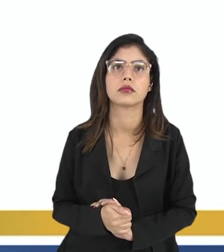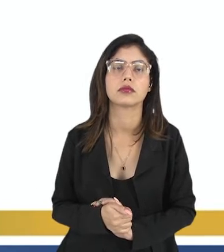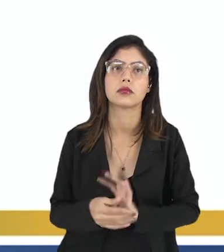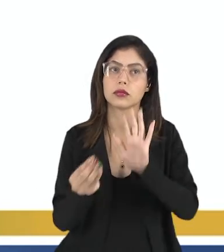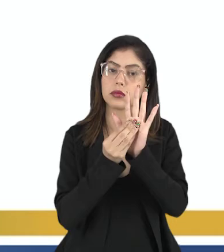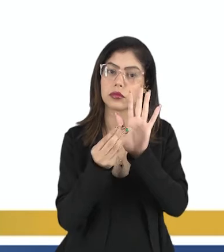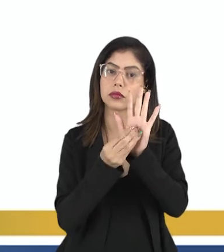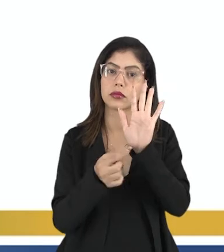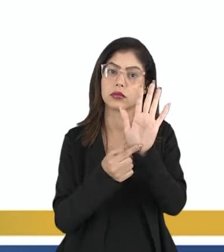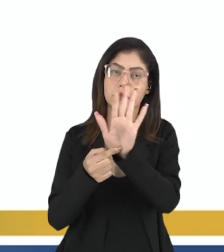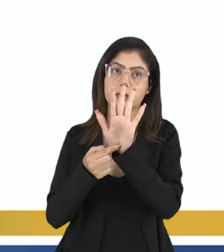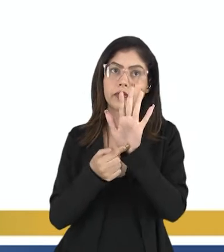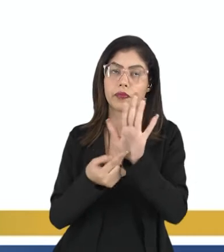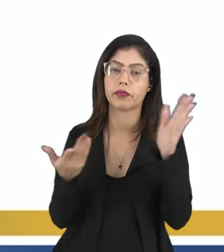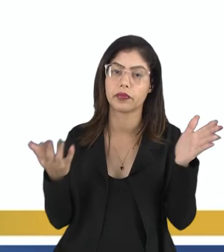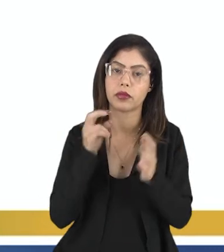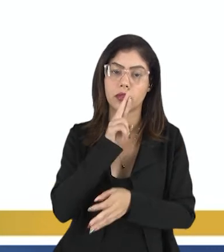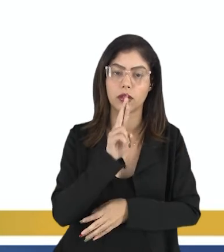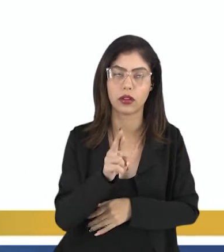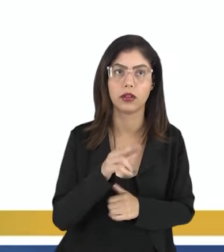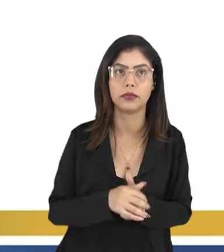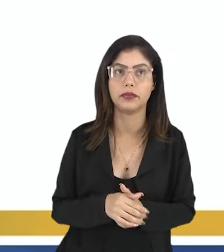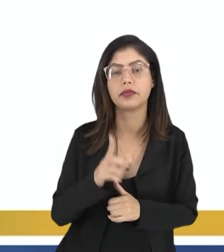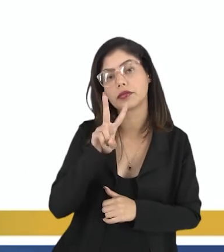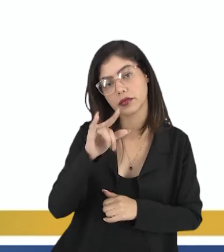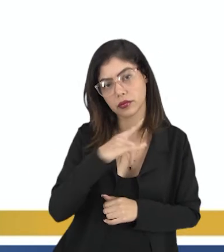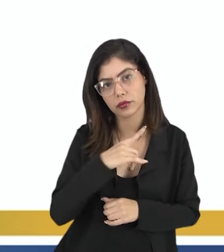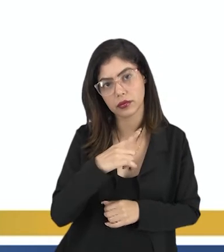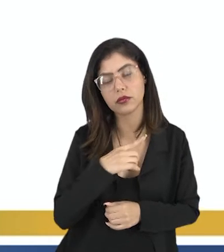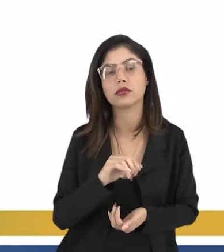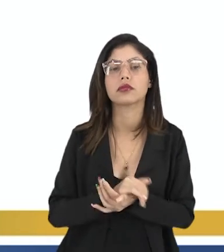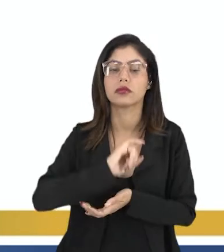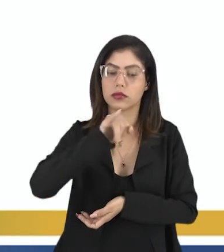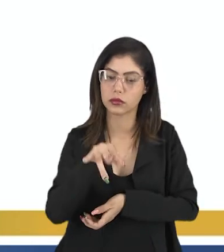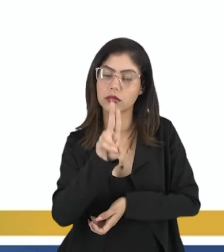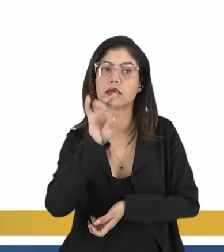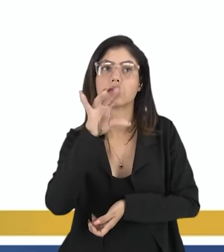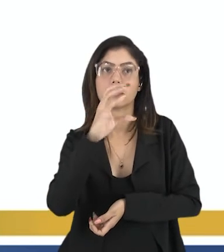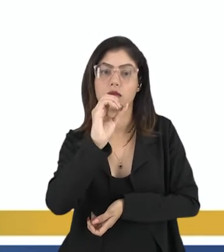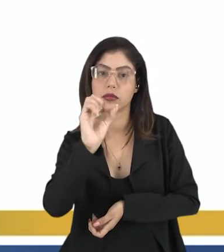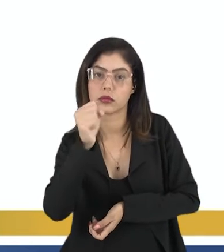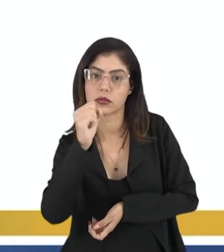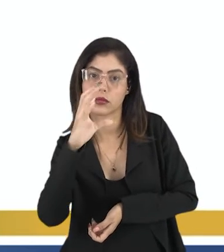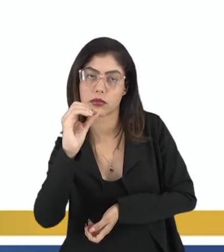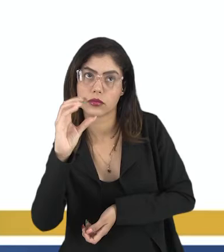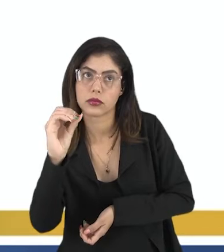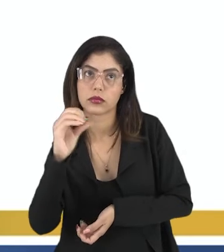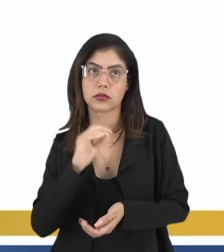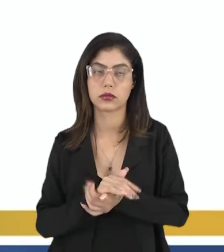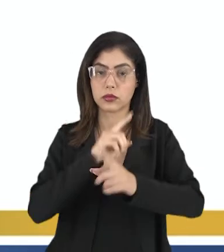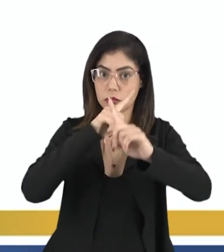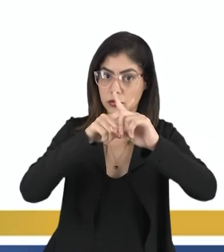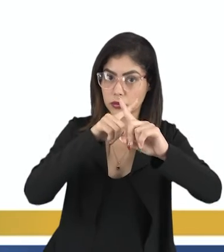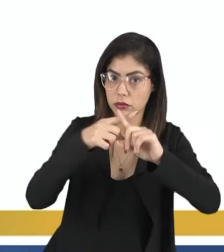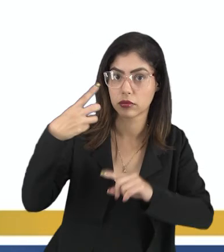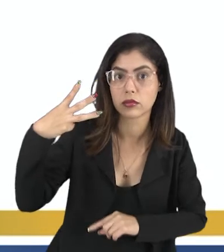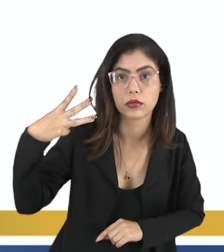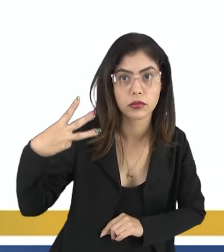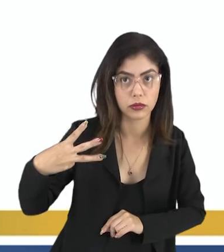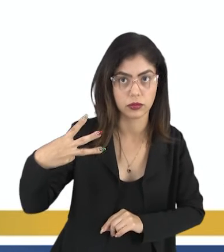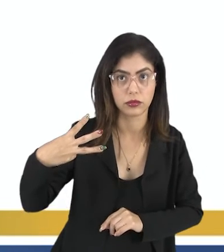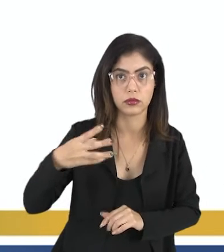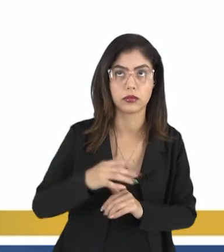Dado esse cálculo, vocês tomarão esses juros de 800 e